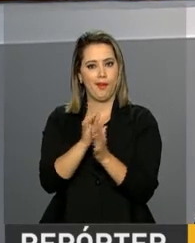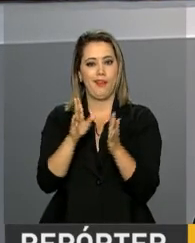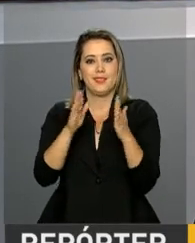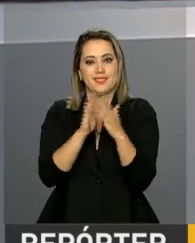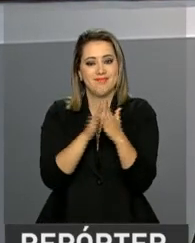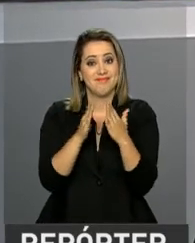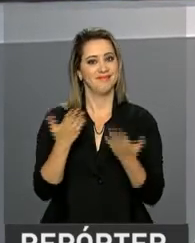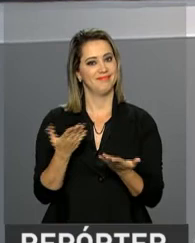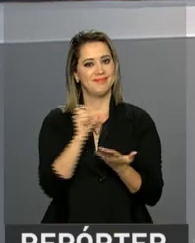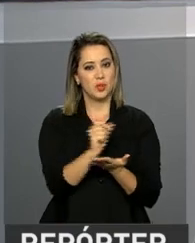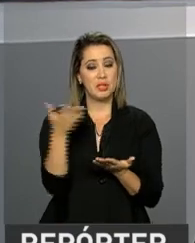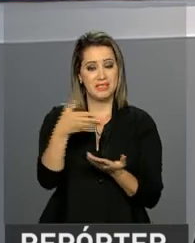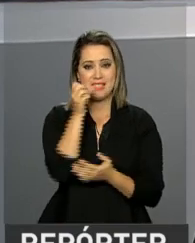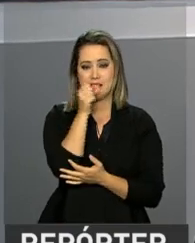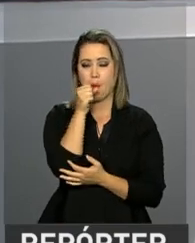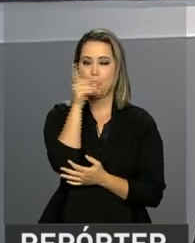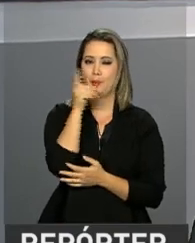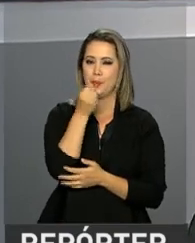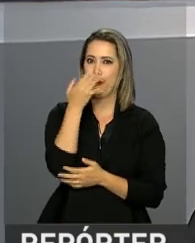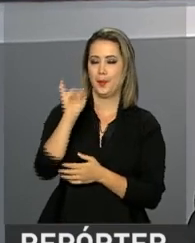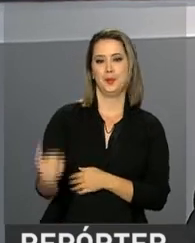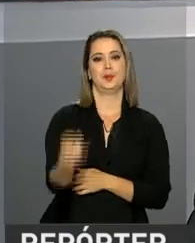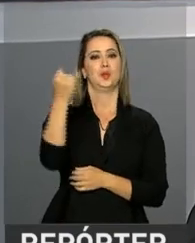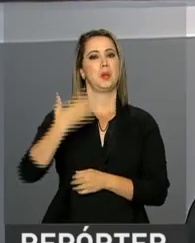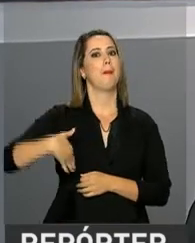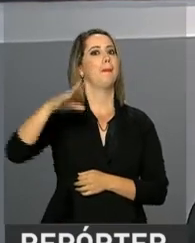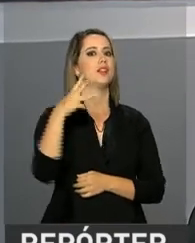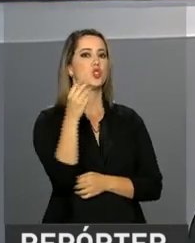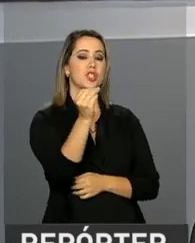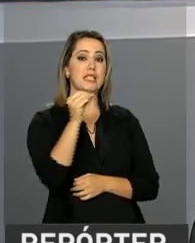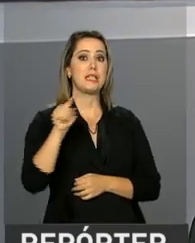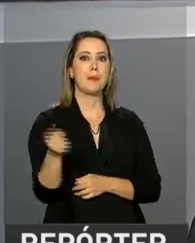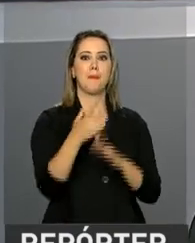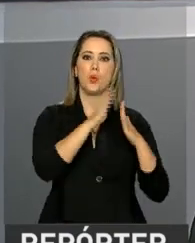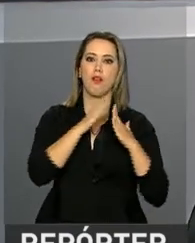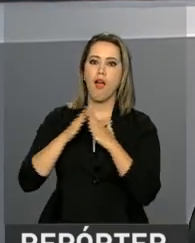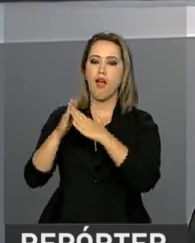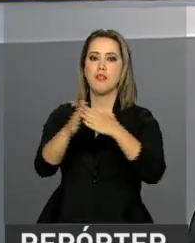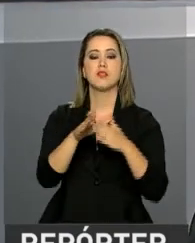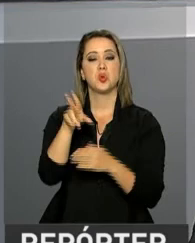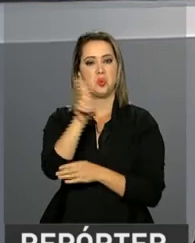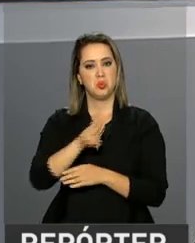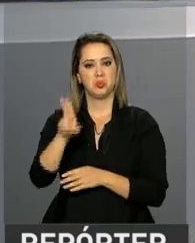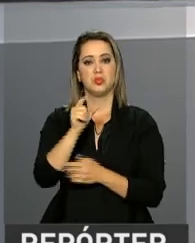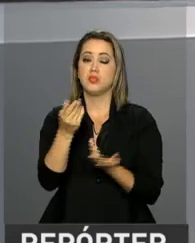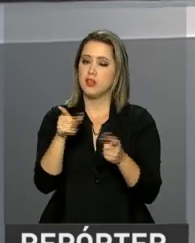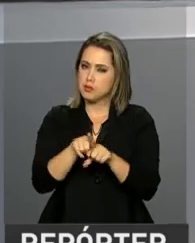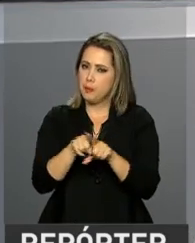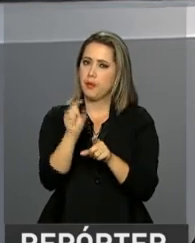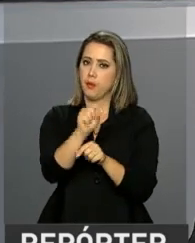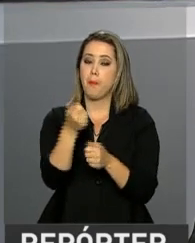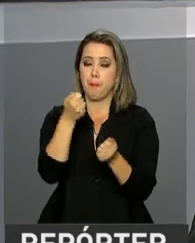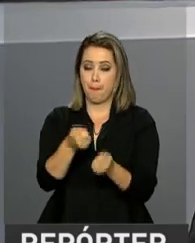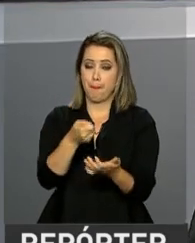sim semana traz uma boa oportunidade mais de 30 mil imóveis novos e usados e com condições especiais de financiamento